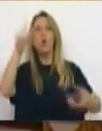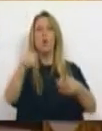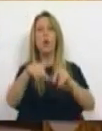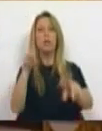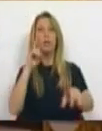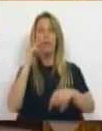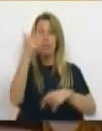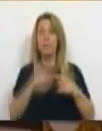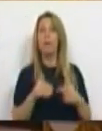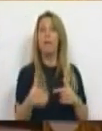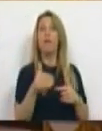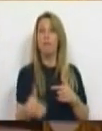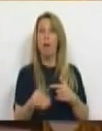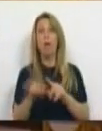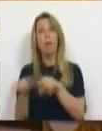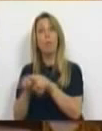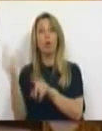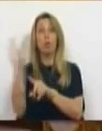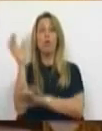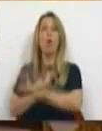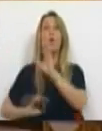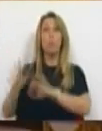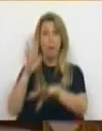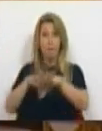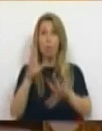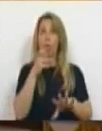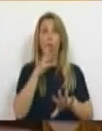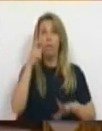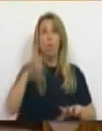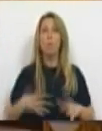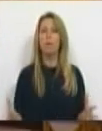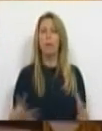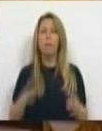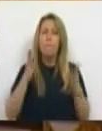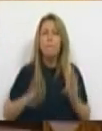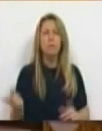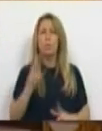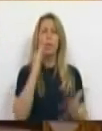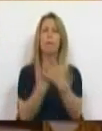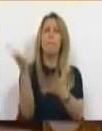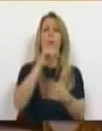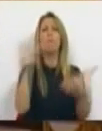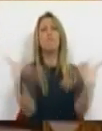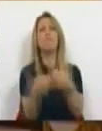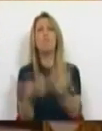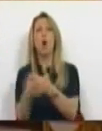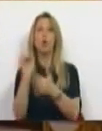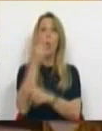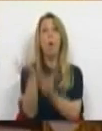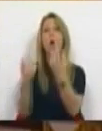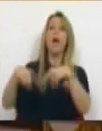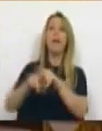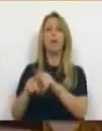União Europeia face a este drama humanitário. O que é preciso não é provocar mais mortes, nem fechar em reuniões uma dezena